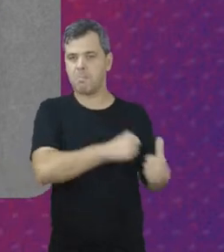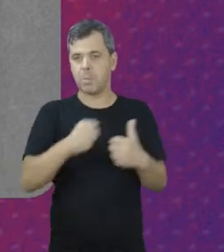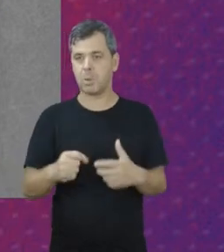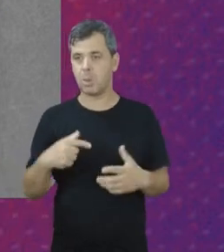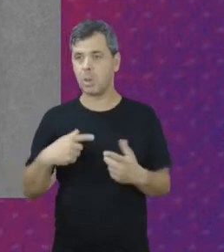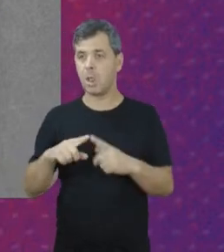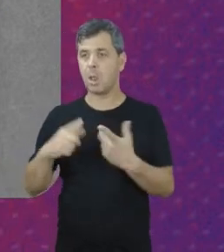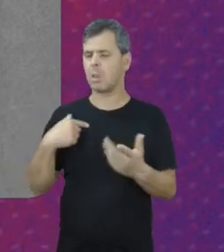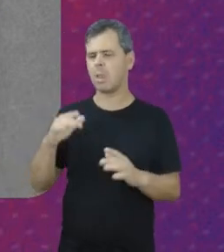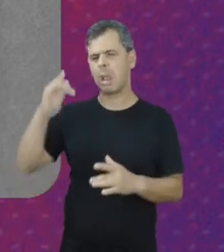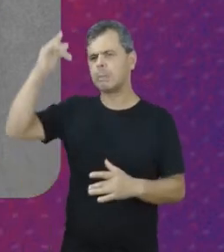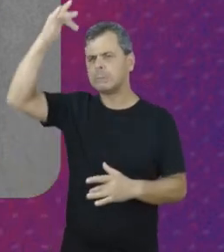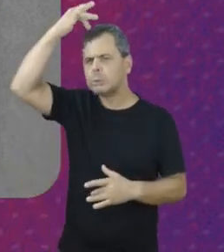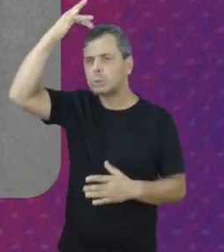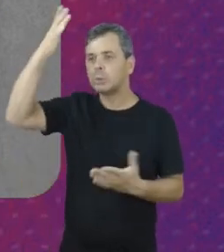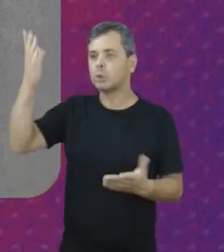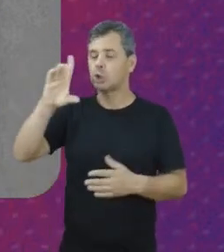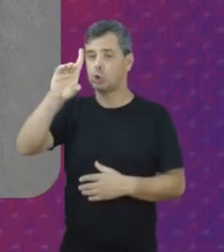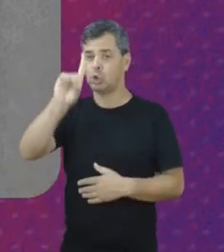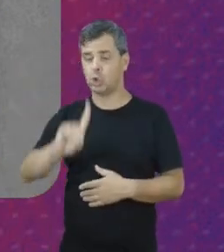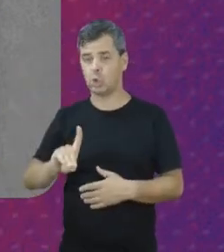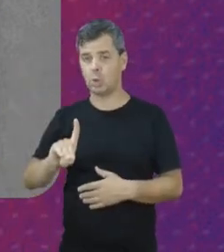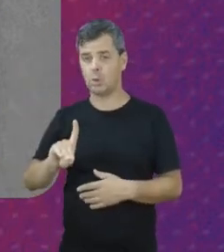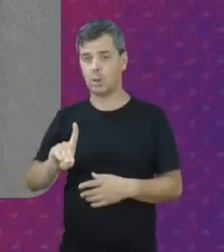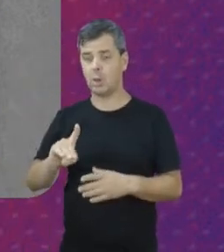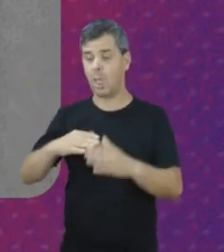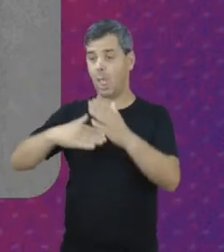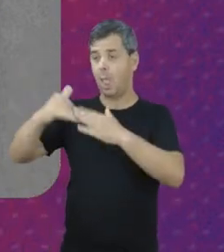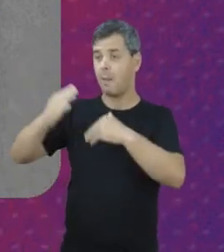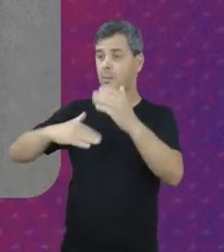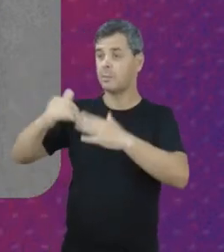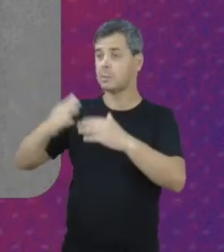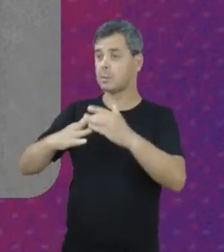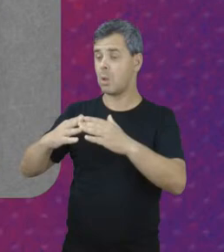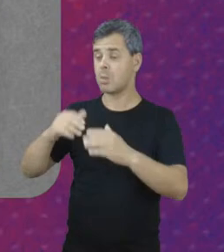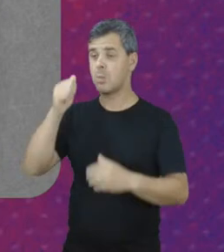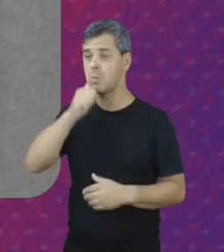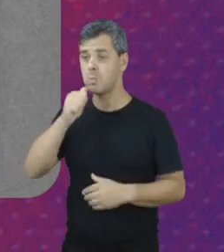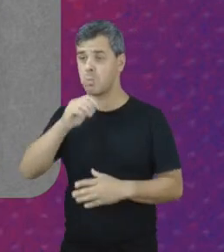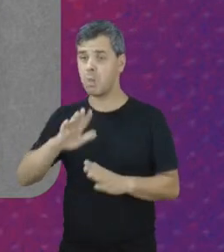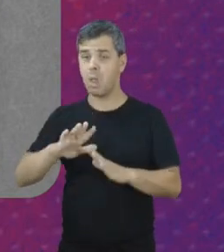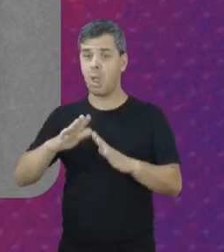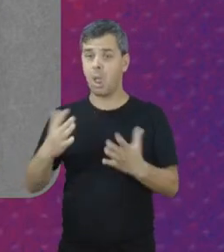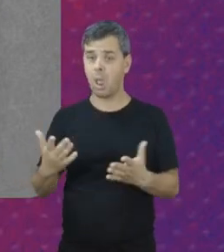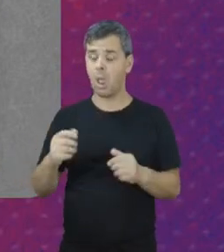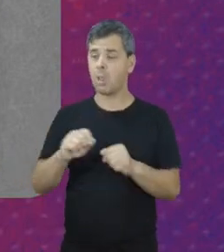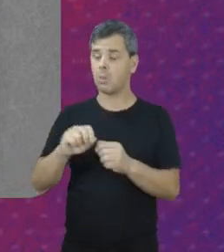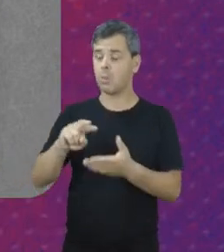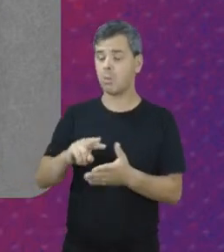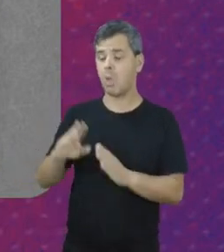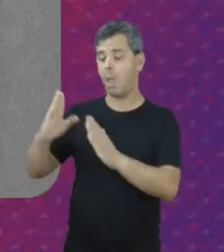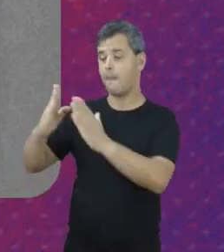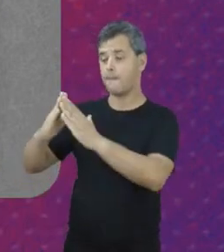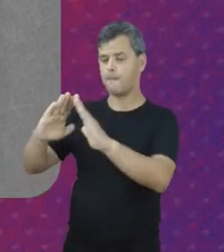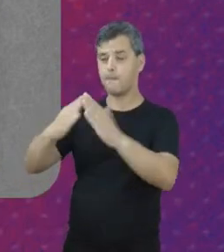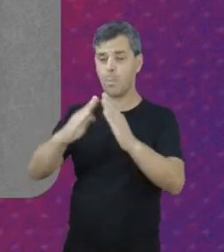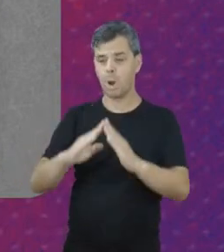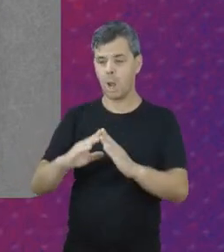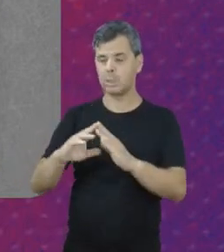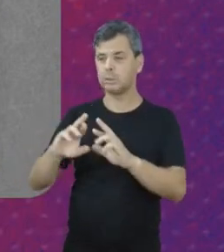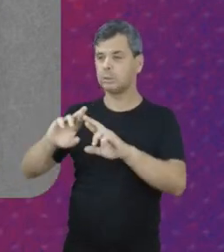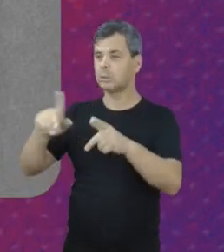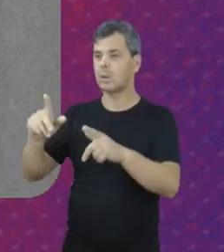que é absurdo, né? O direito de autorizar a profissão da mulher e também a sua residência fora do teto conjugal.